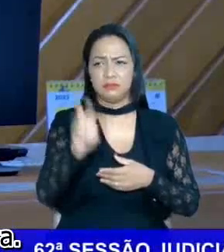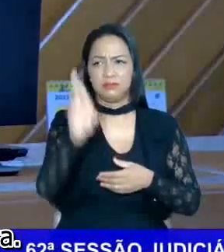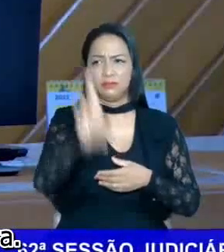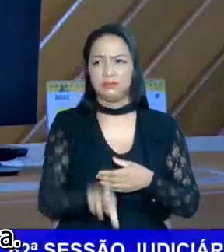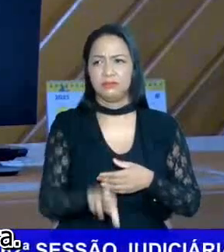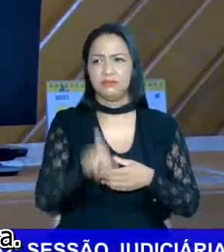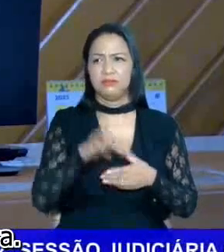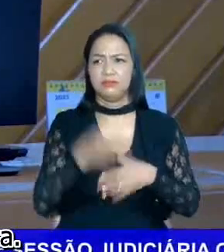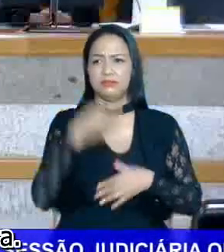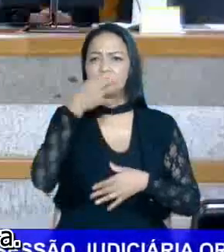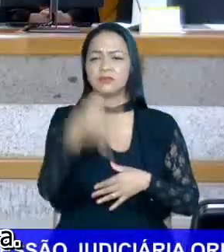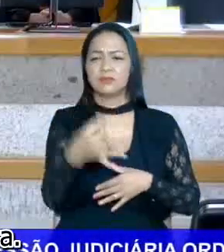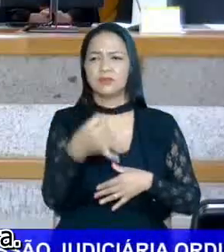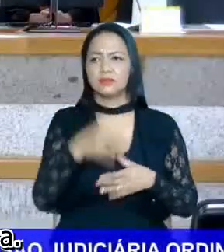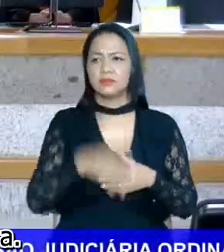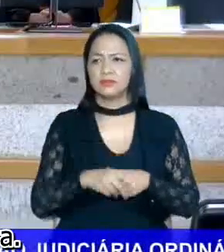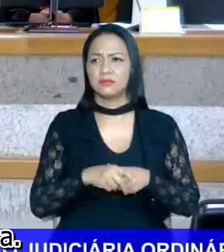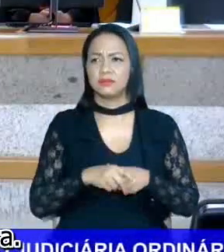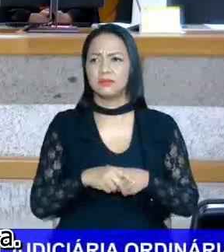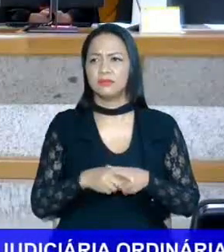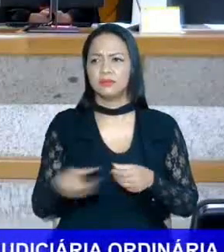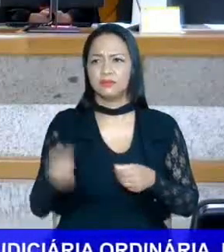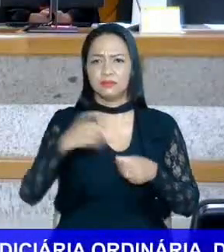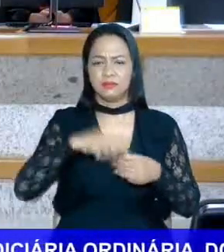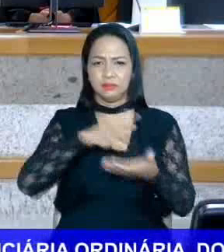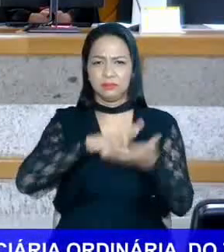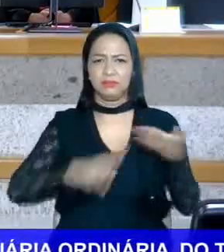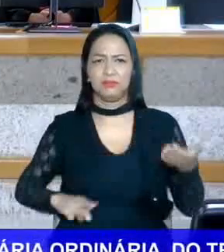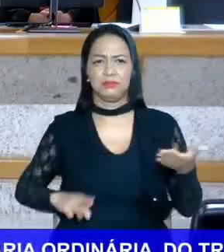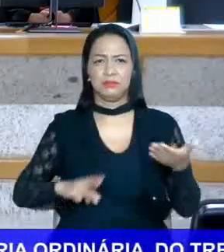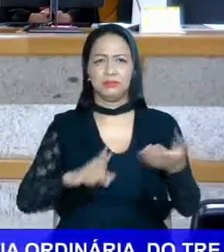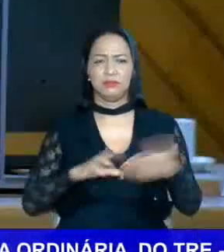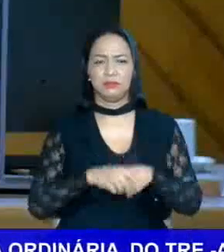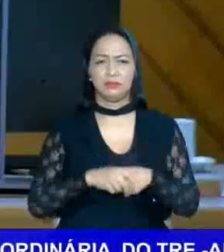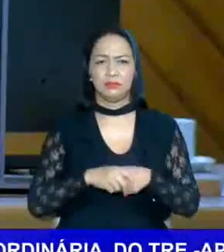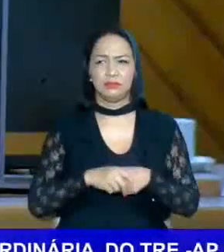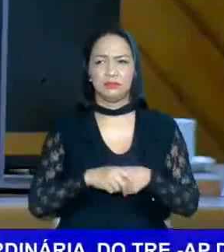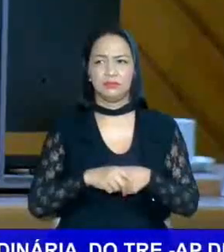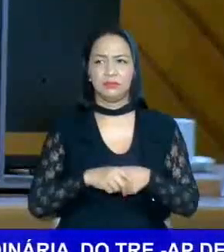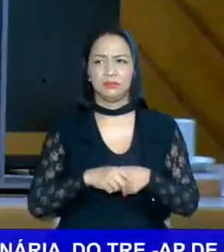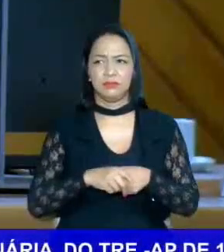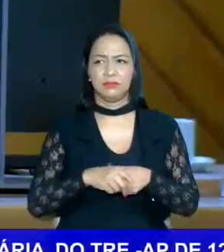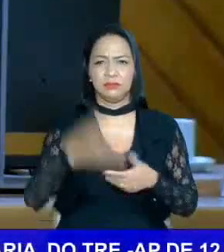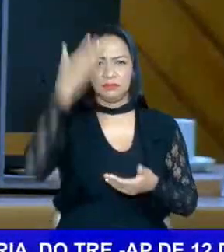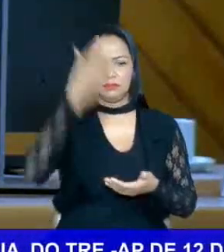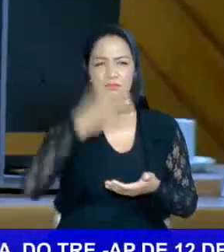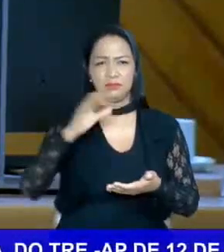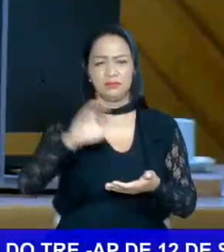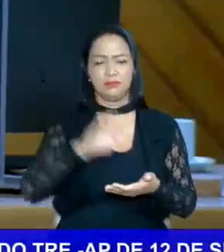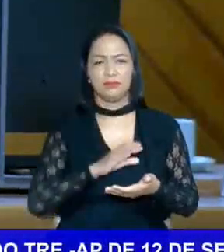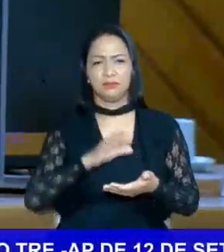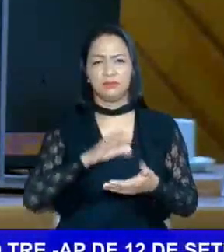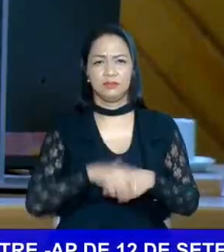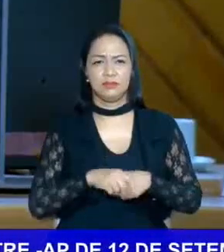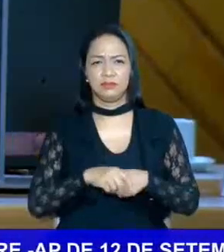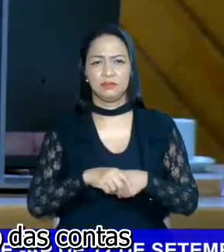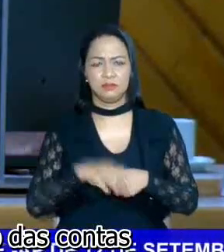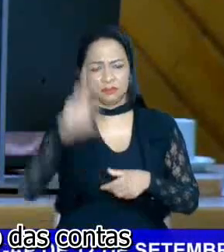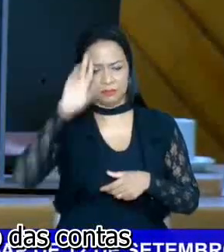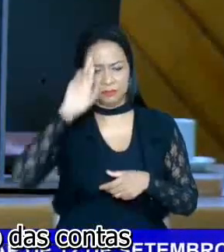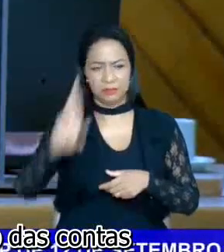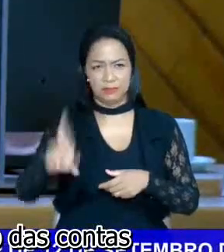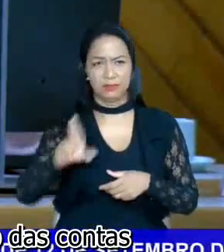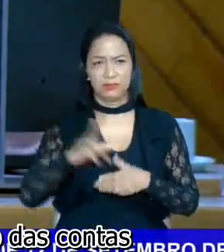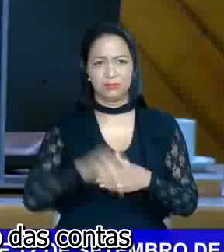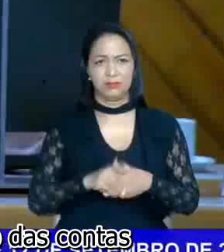102.485. É a manifestação. Devolvo a palavra à relatora. Imagem ampla do plenário. Na seguinte prestação, Na tela, Excelência, juíza Paola Santos. eu já